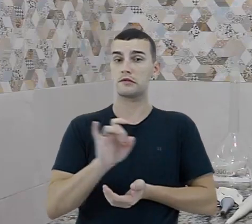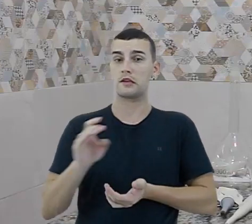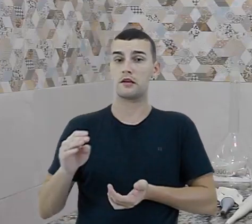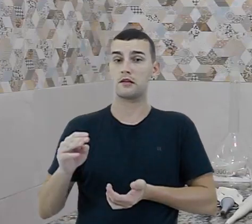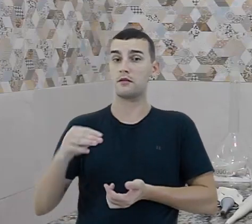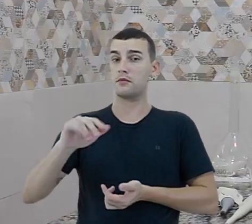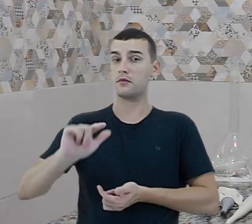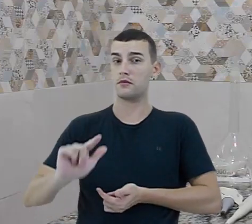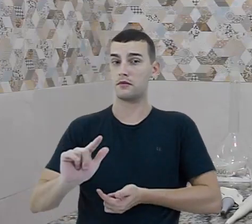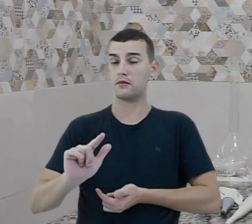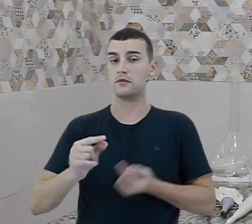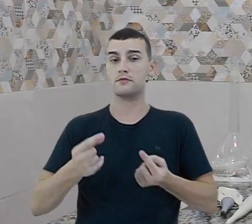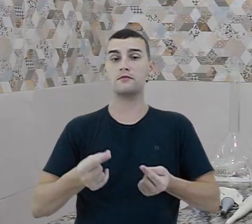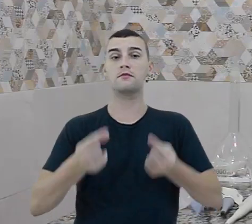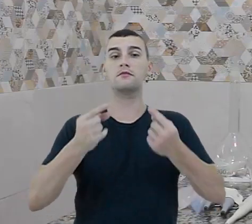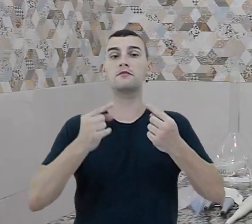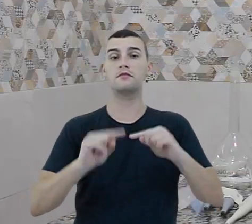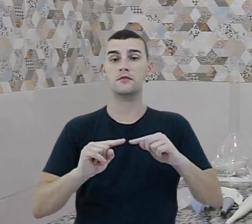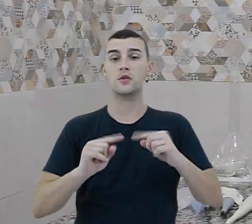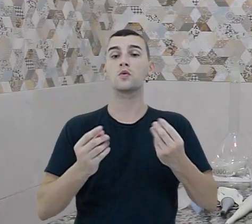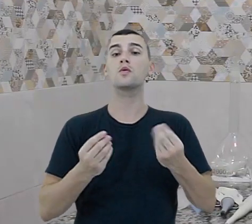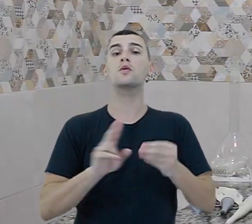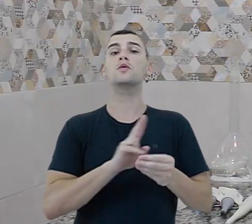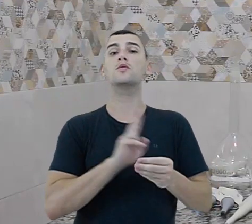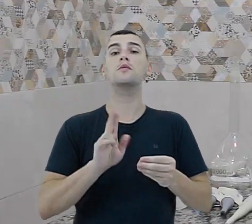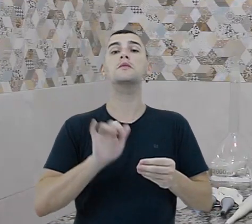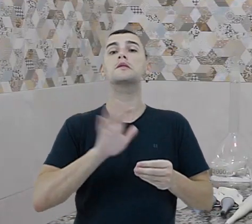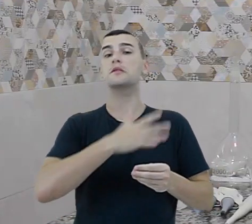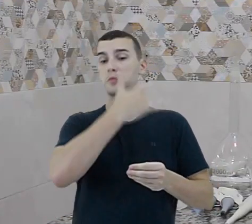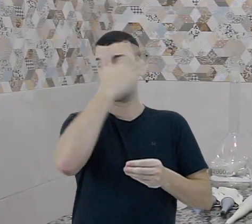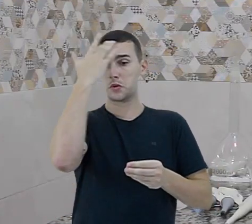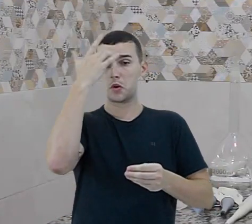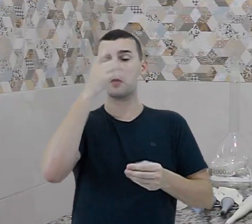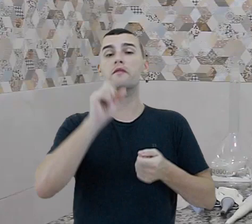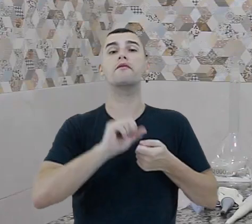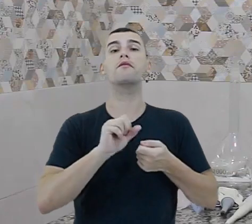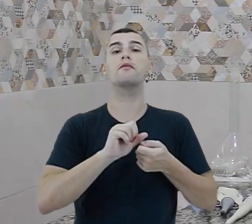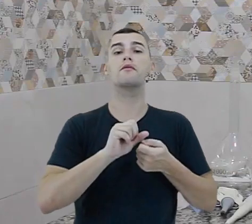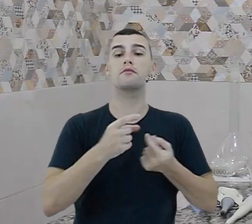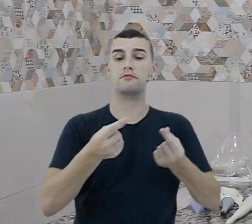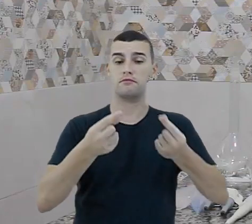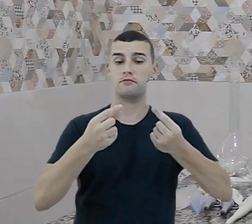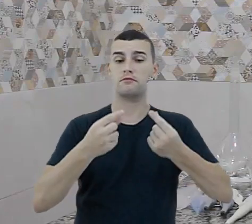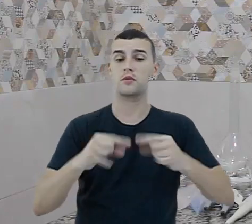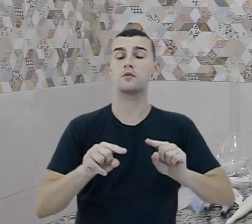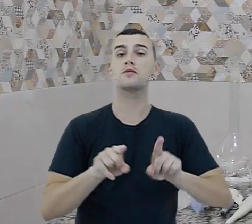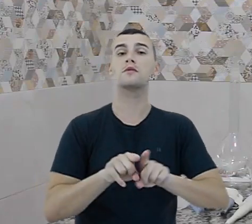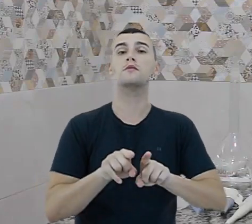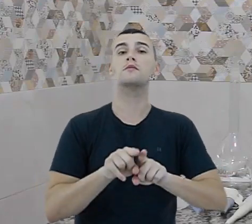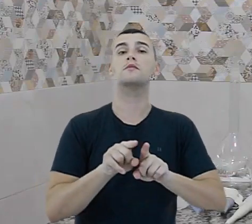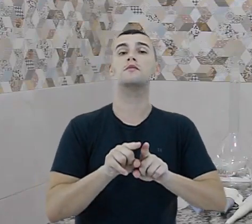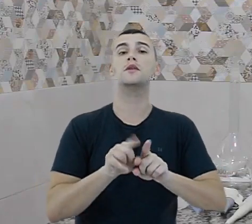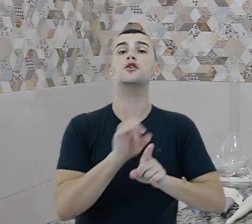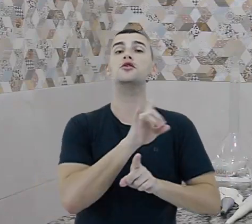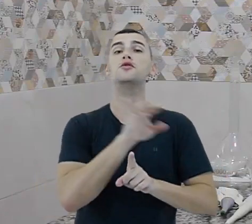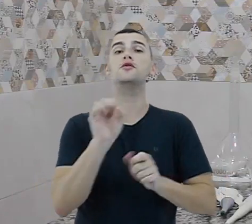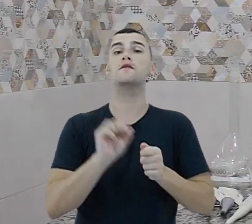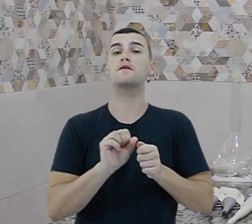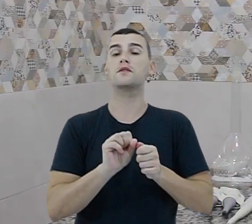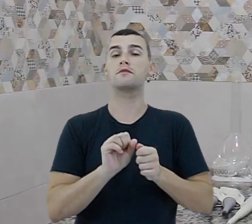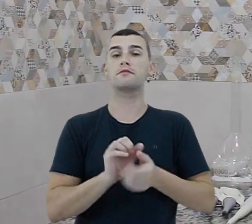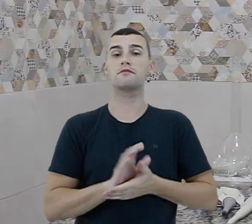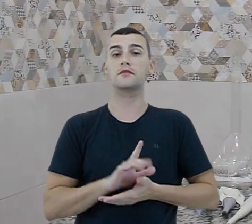grama por ml, tenho que colocar o nome de quem produziu e a data que foi